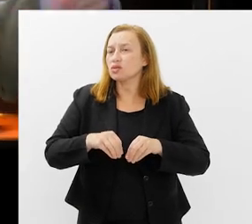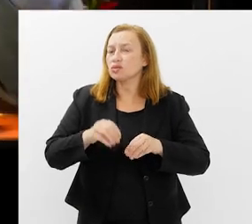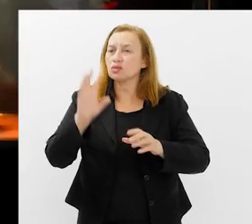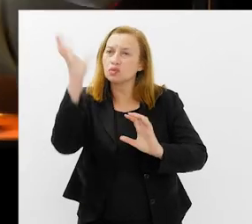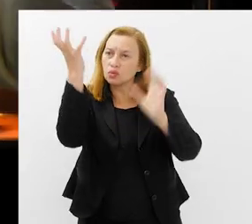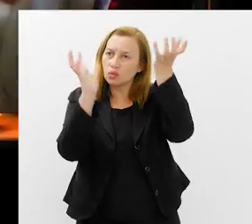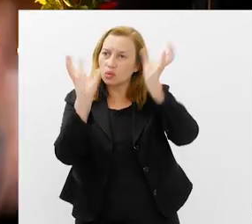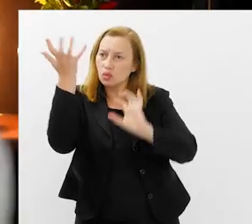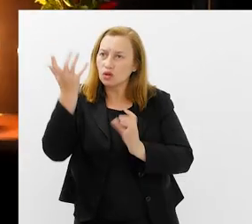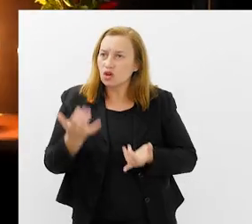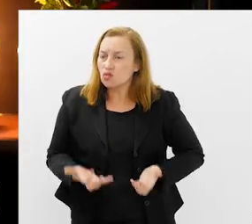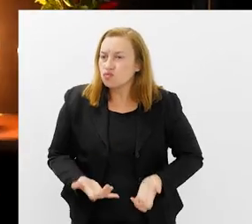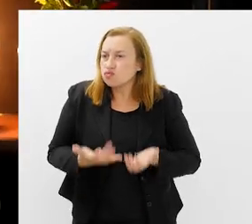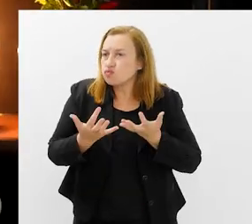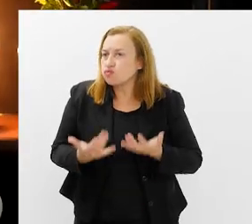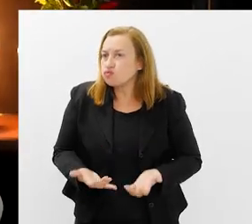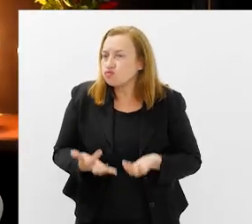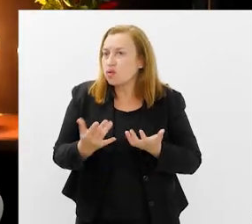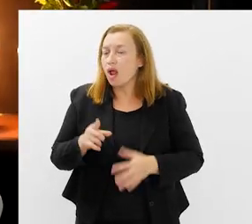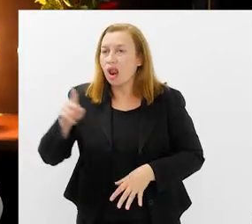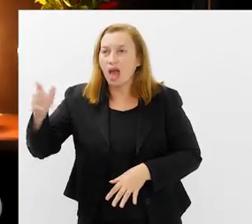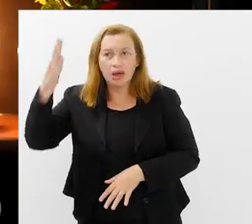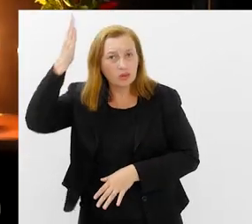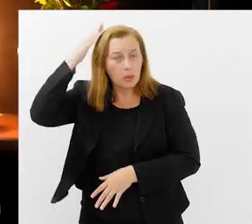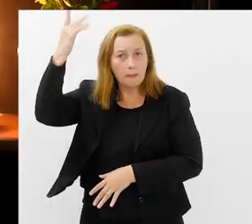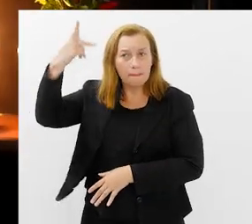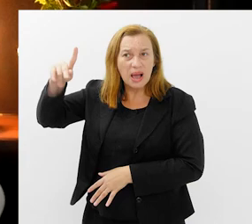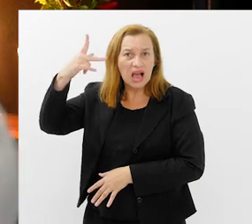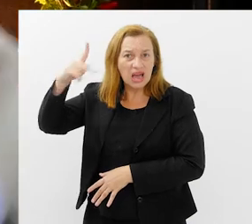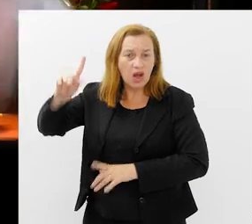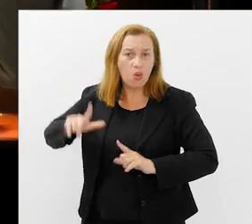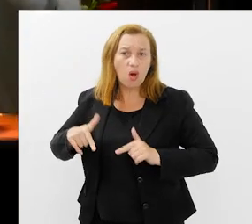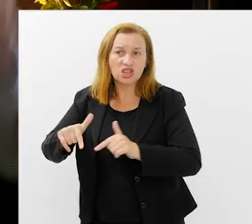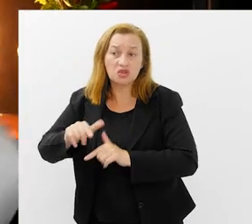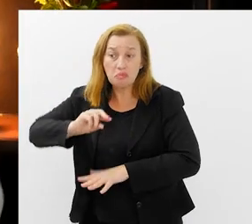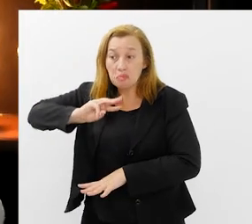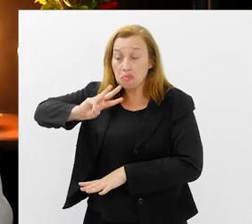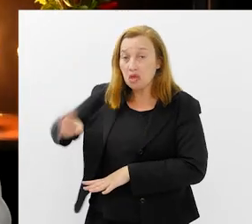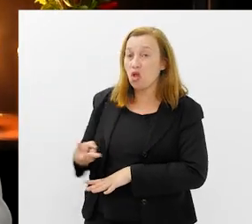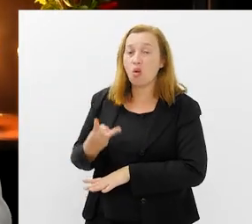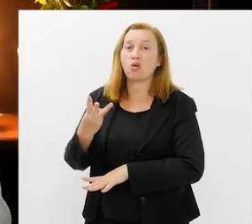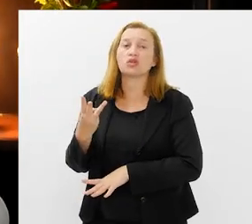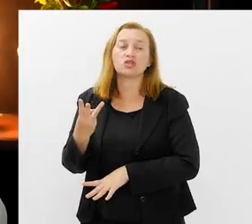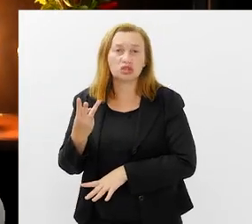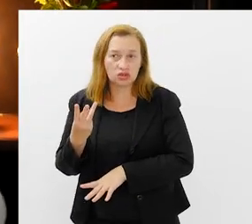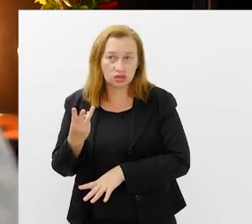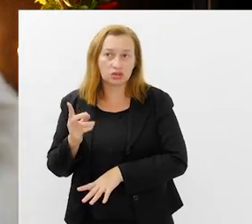desmatamento de uma unidade de conservação lá no Pará, uma ação milionária, né, que foi